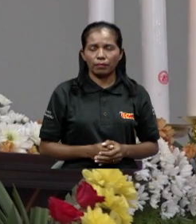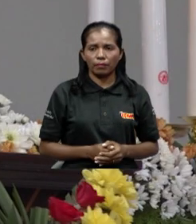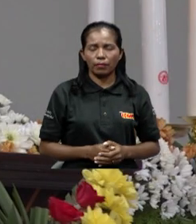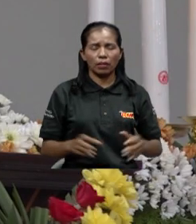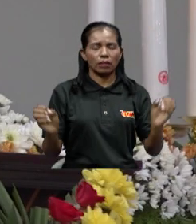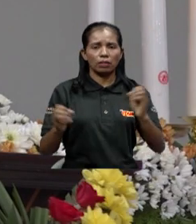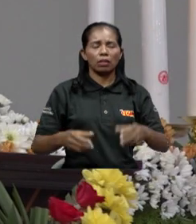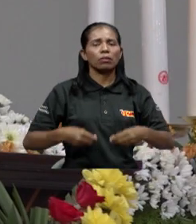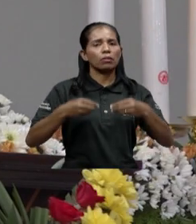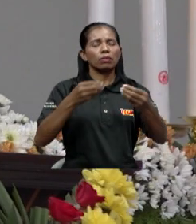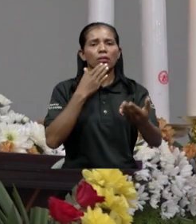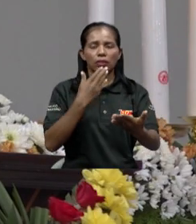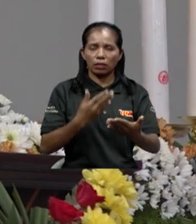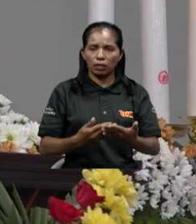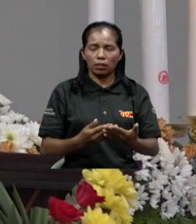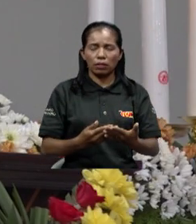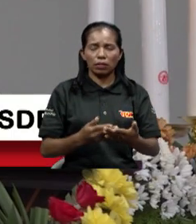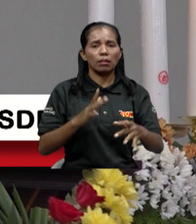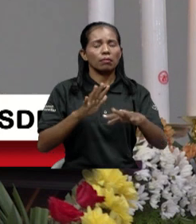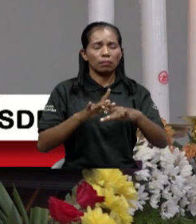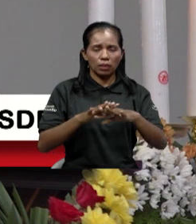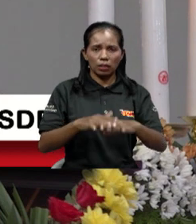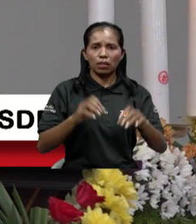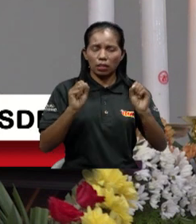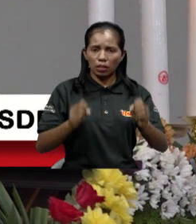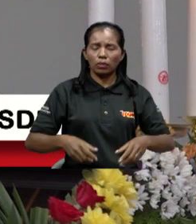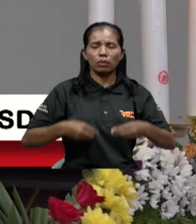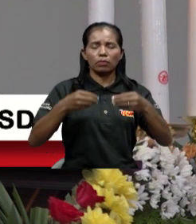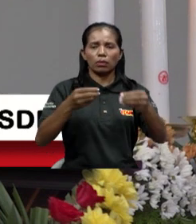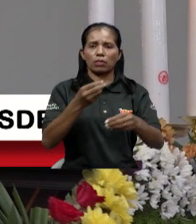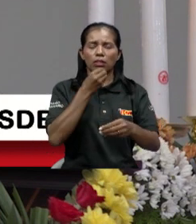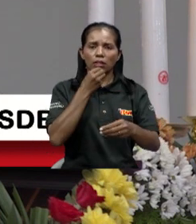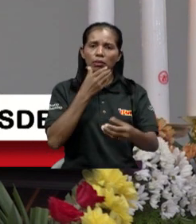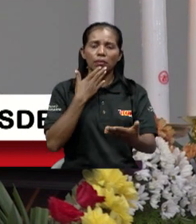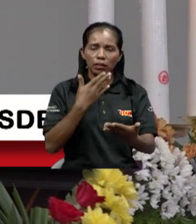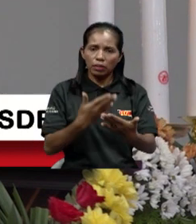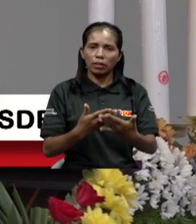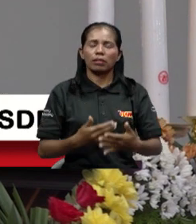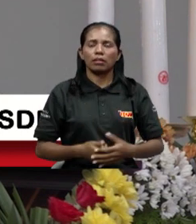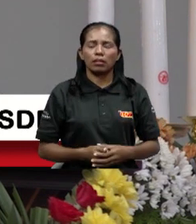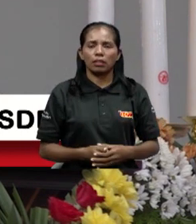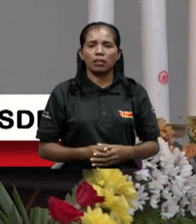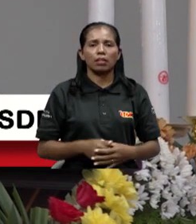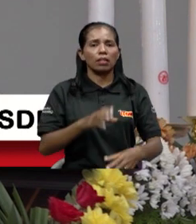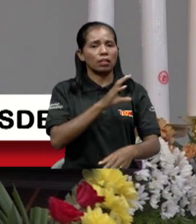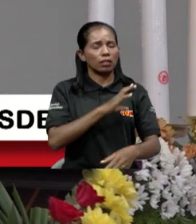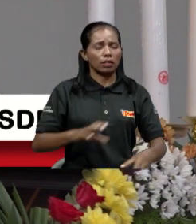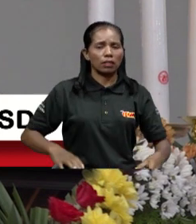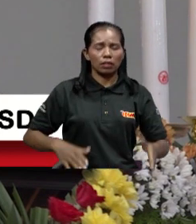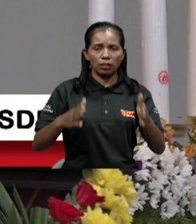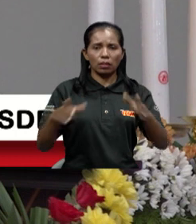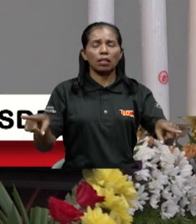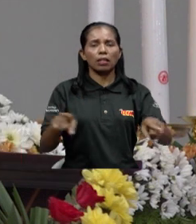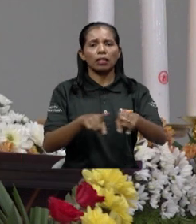fo sabor masim os atu conserva hahan sarani sira mak masing